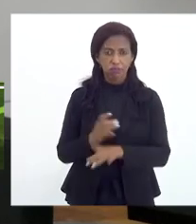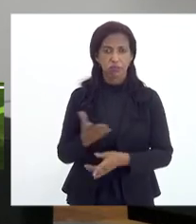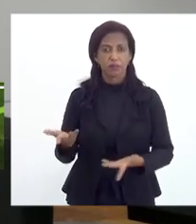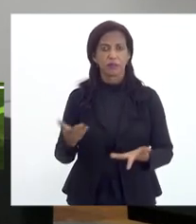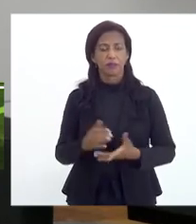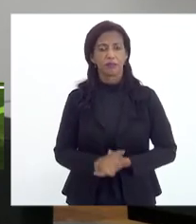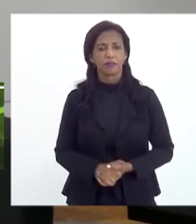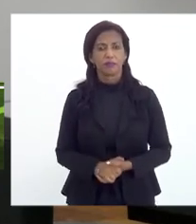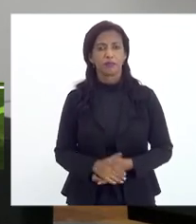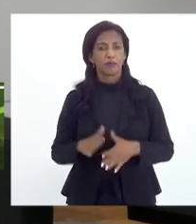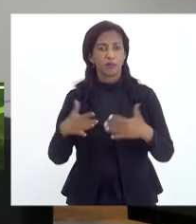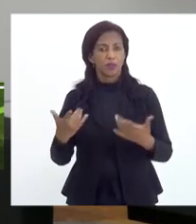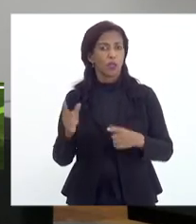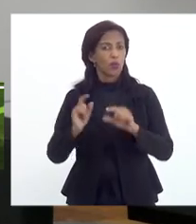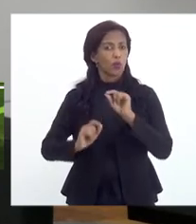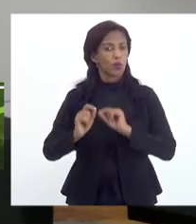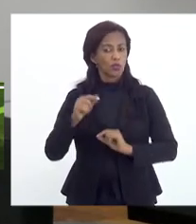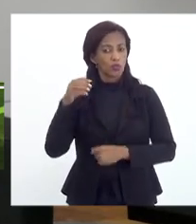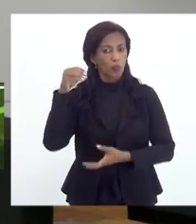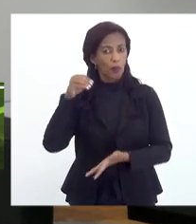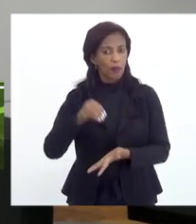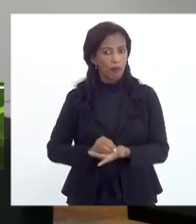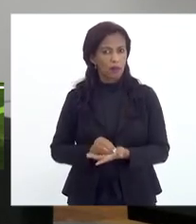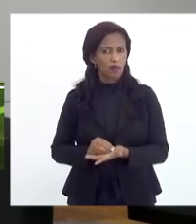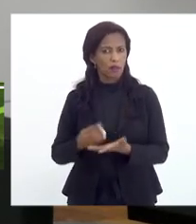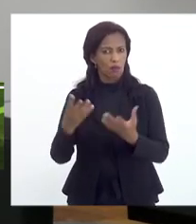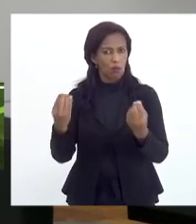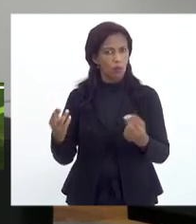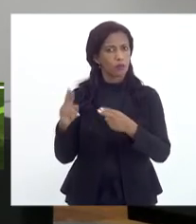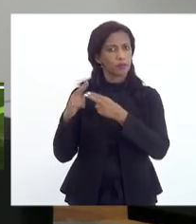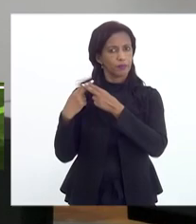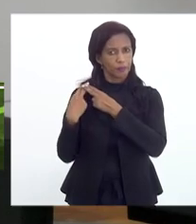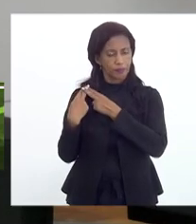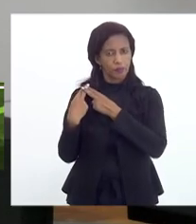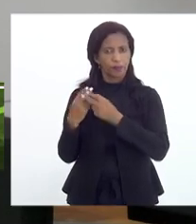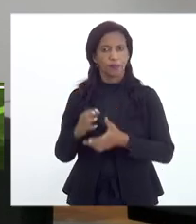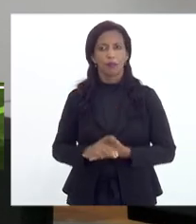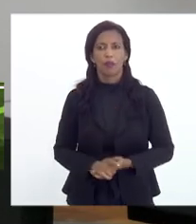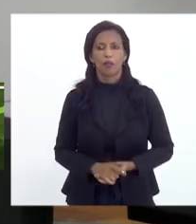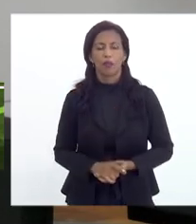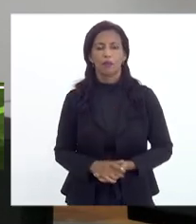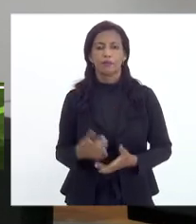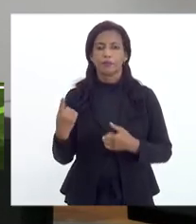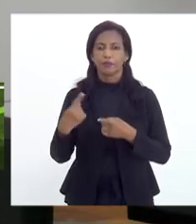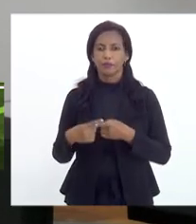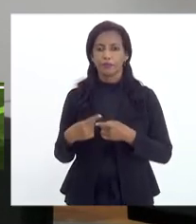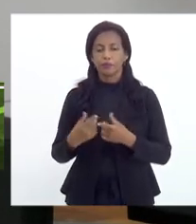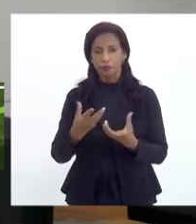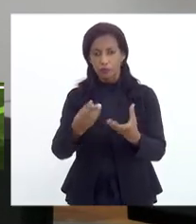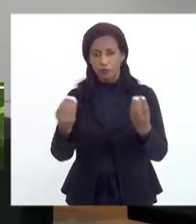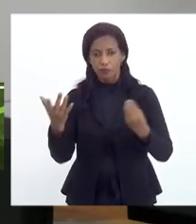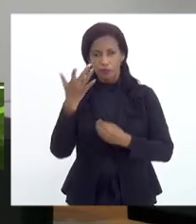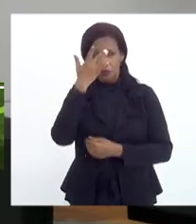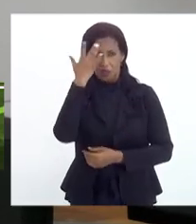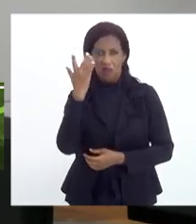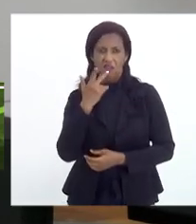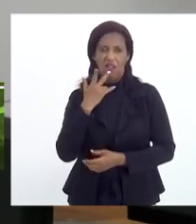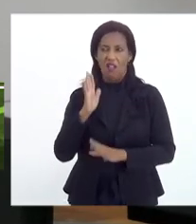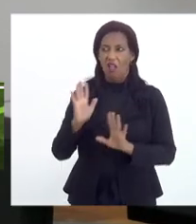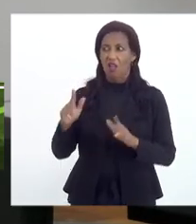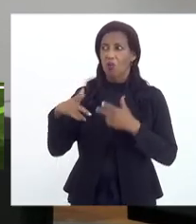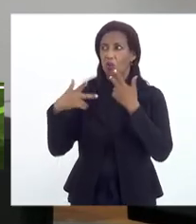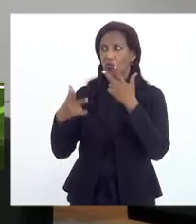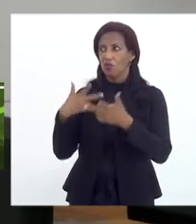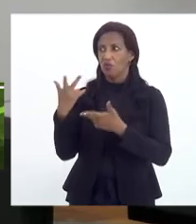Então o que a gente Coloca aqui Com muita Responsabilidade Porque Muitas pessoas Vão falar Ah, quando você